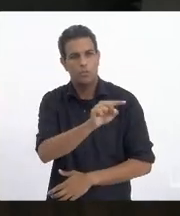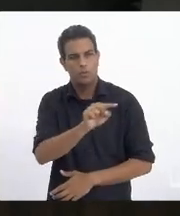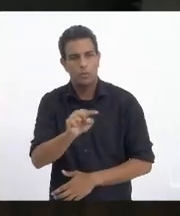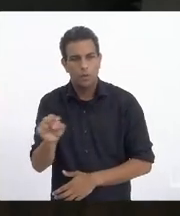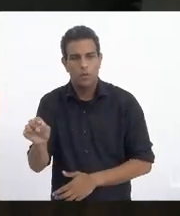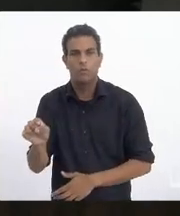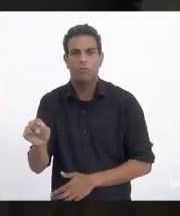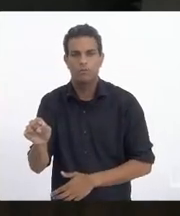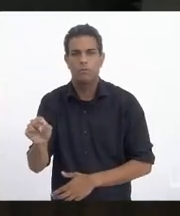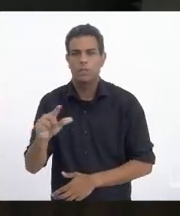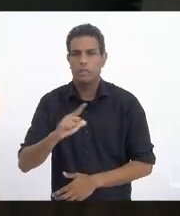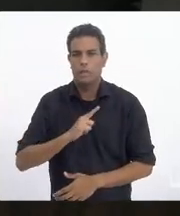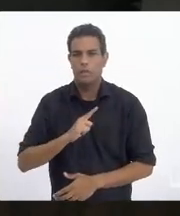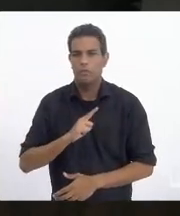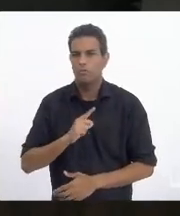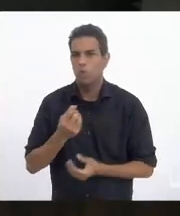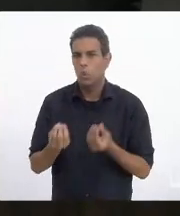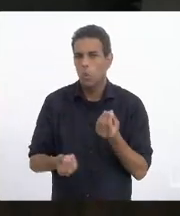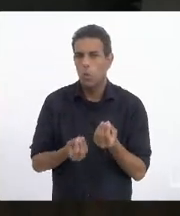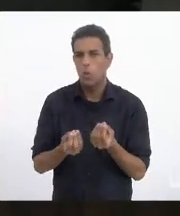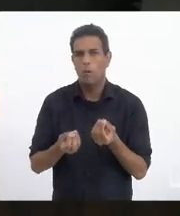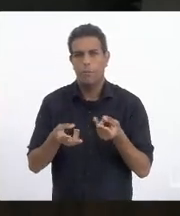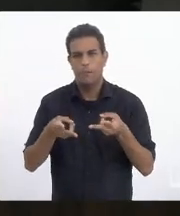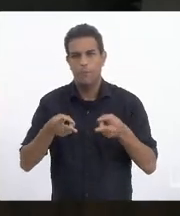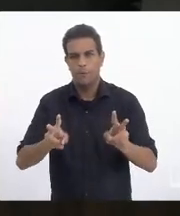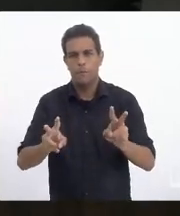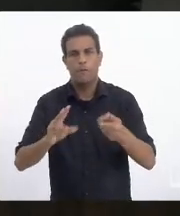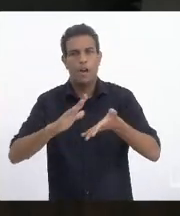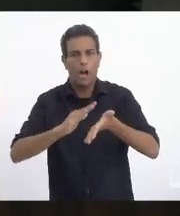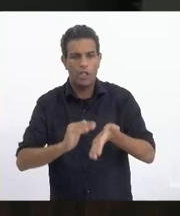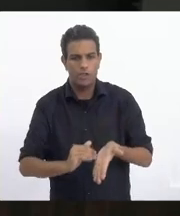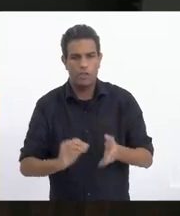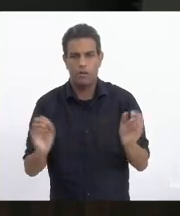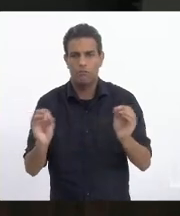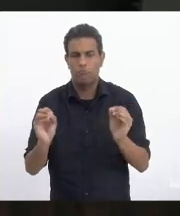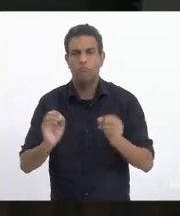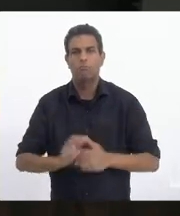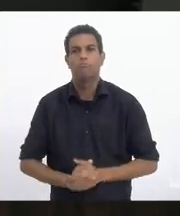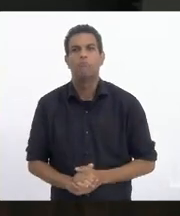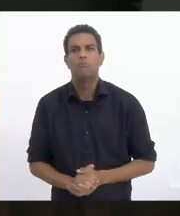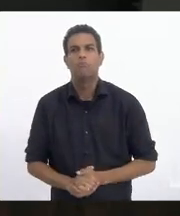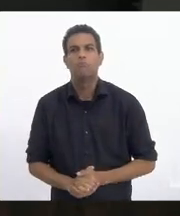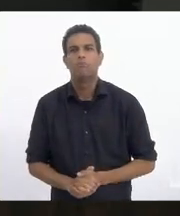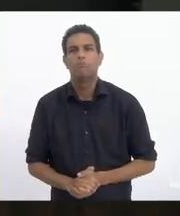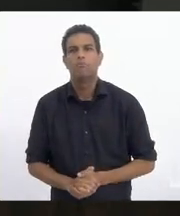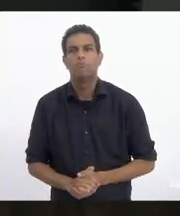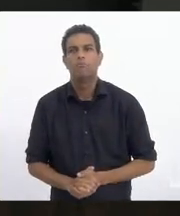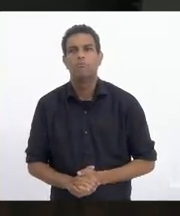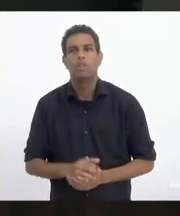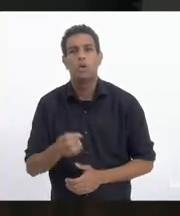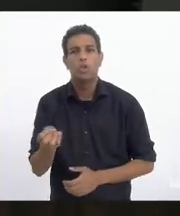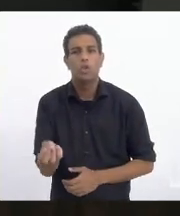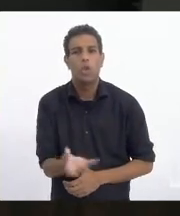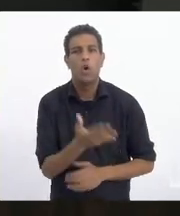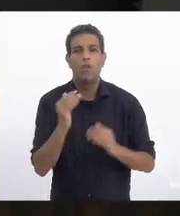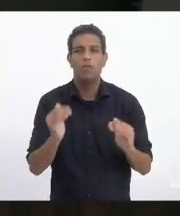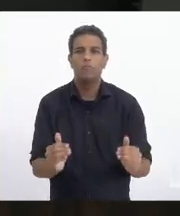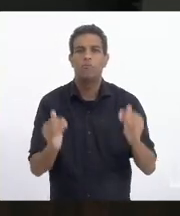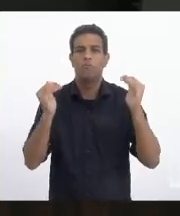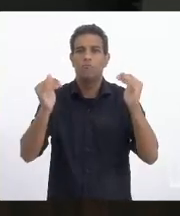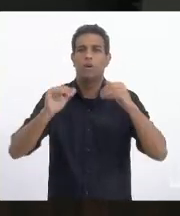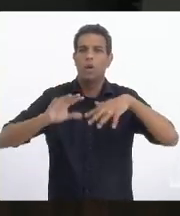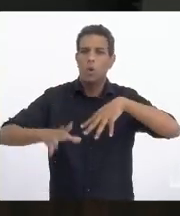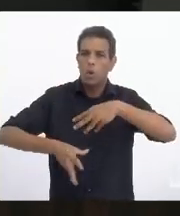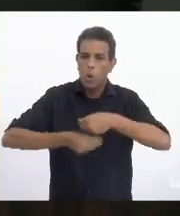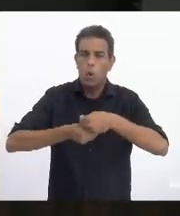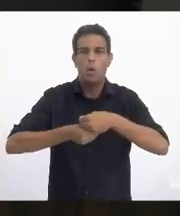de inativo. Nós não vamos, isso não vai ser retirado, ninguém vai tirar nada. Está dando um novo benefício, inclusive para